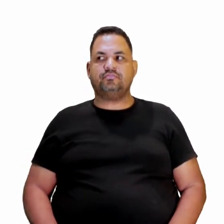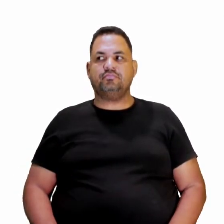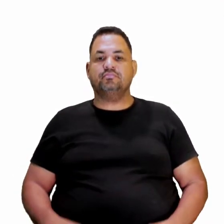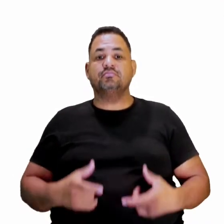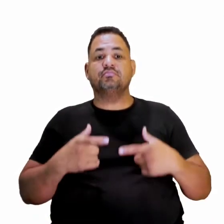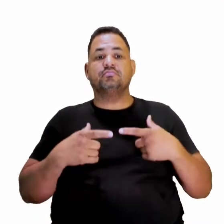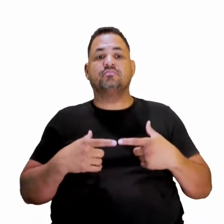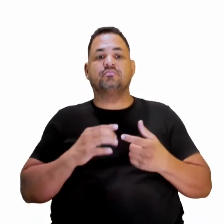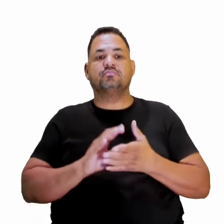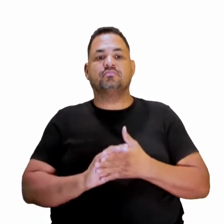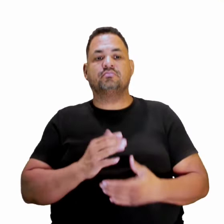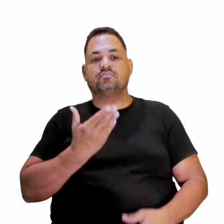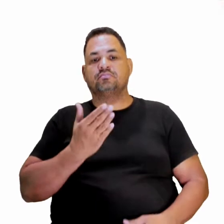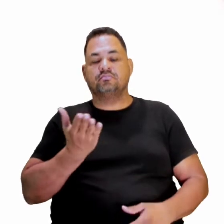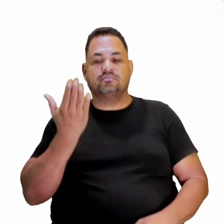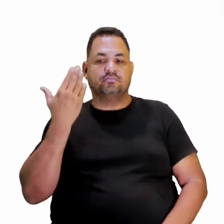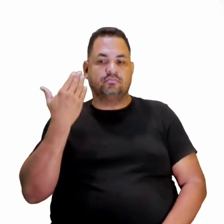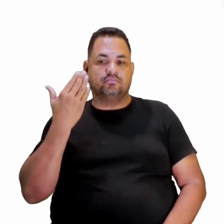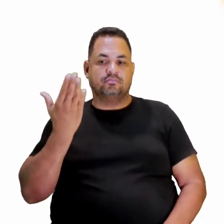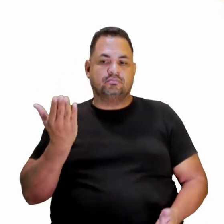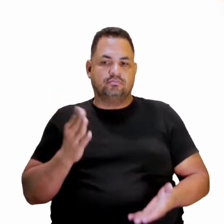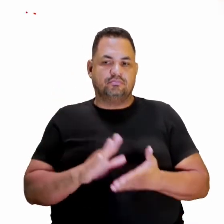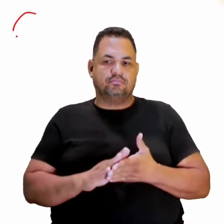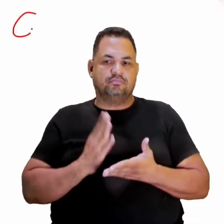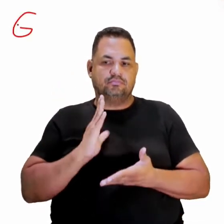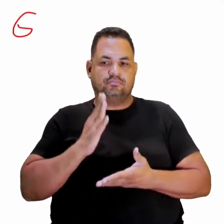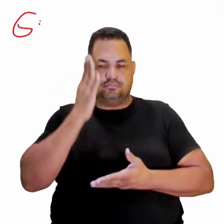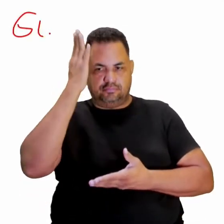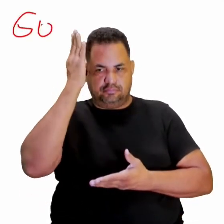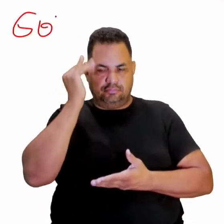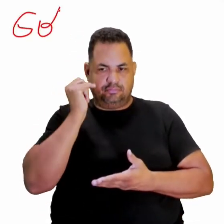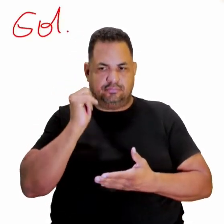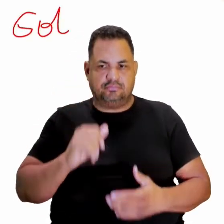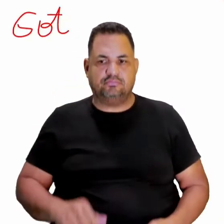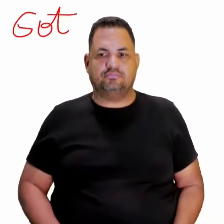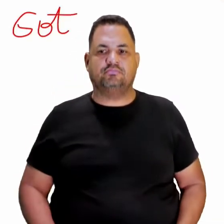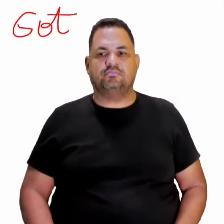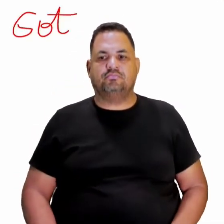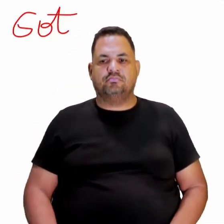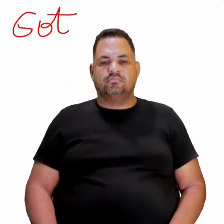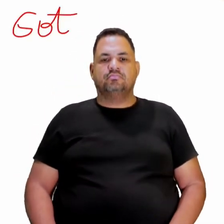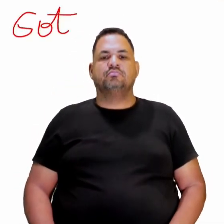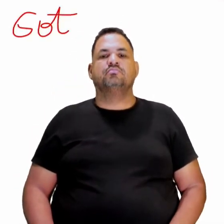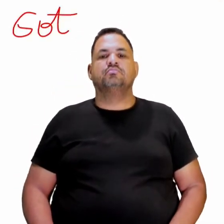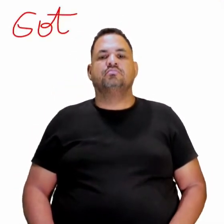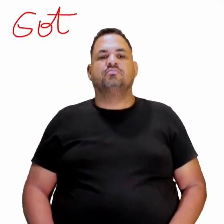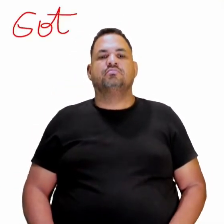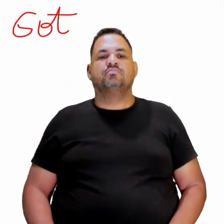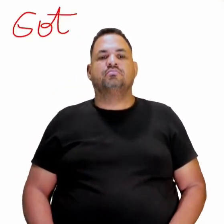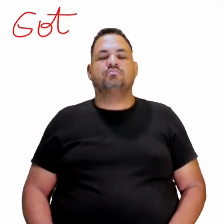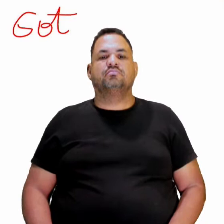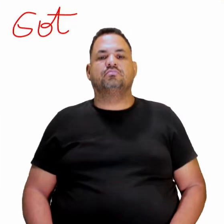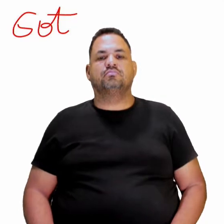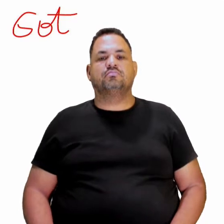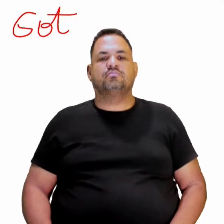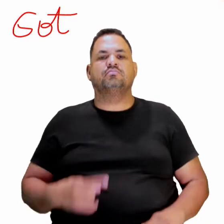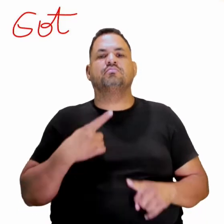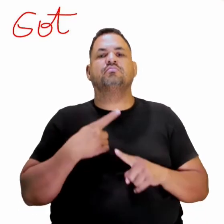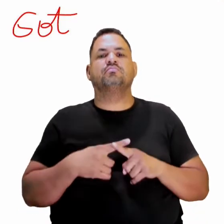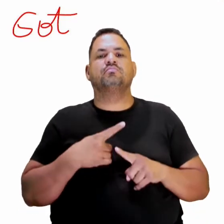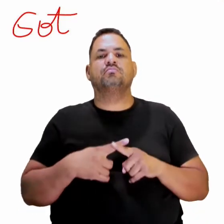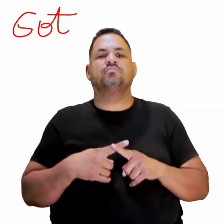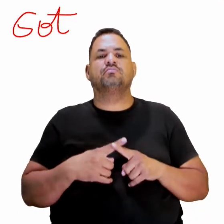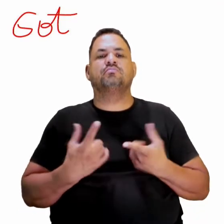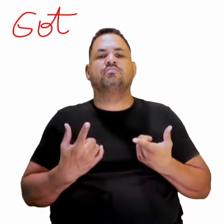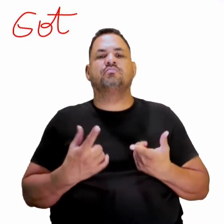esse get aqui? Cadê o passado dele? Que a gente sabe que o passado dele é got. A gente aprendeu na aula passada. Por quê? Por